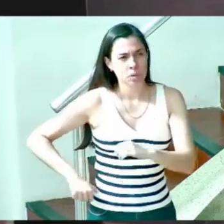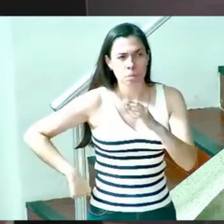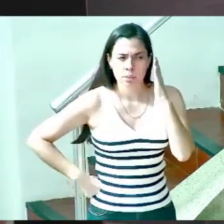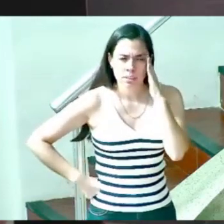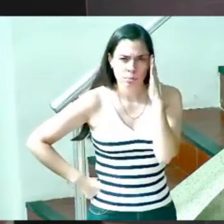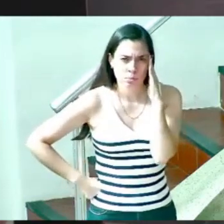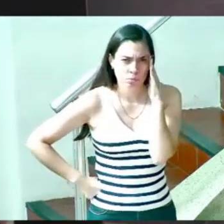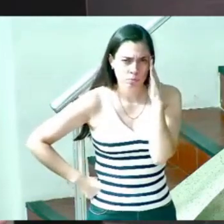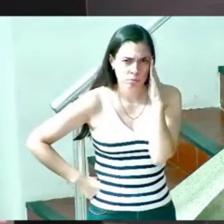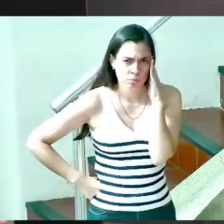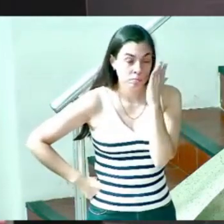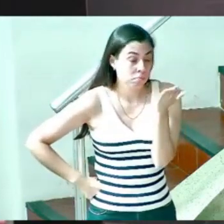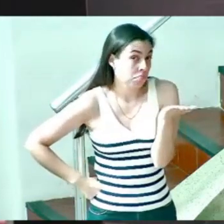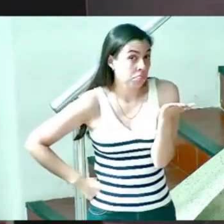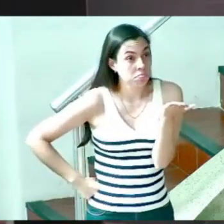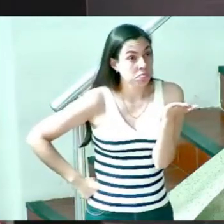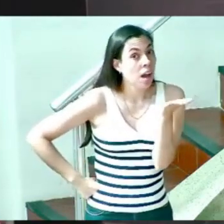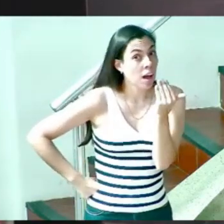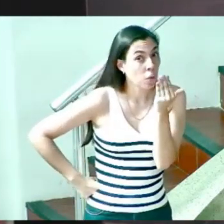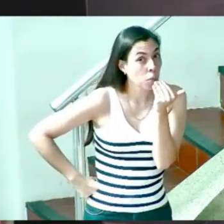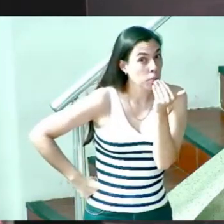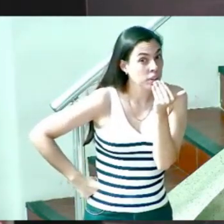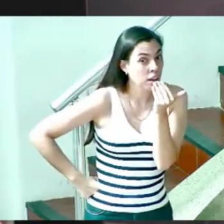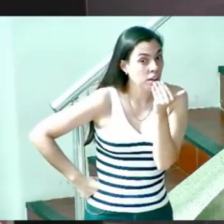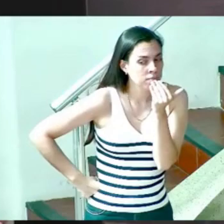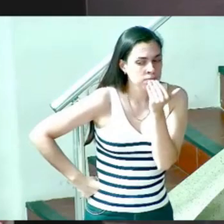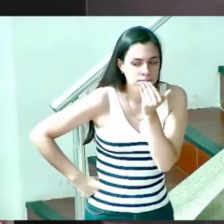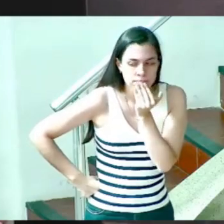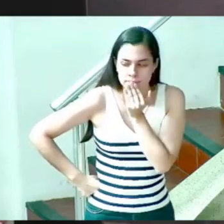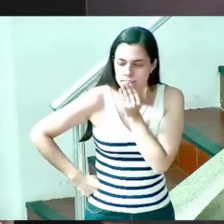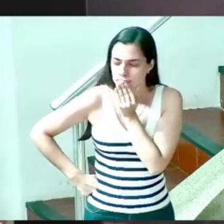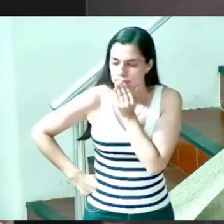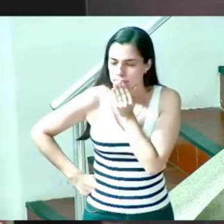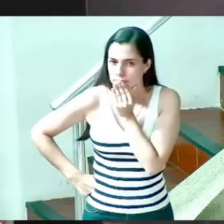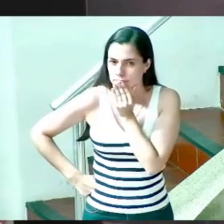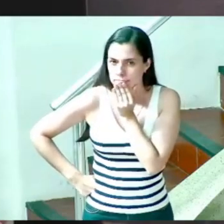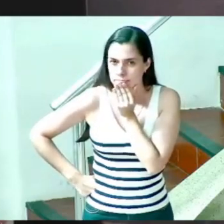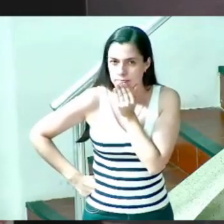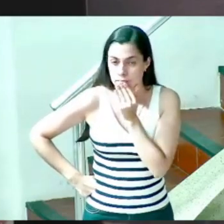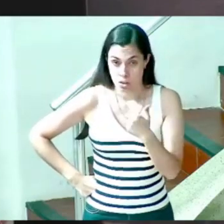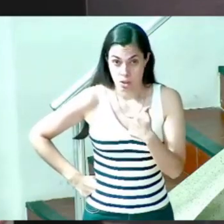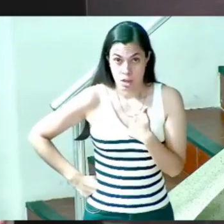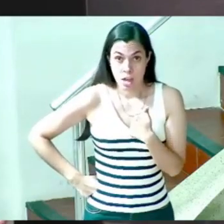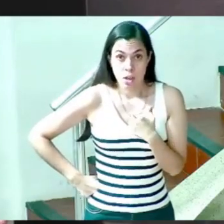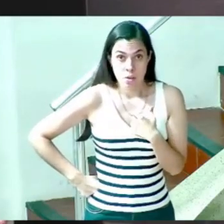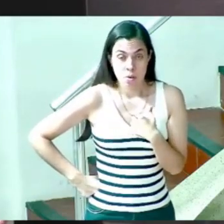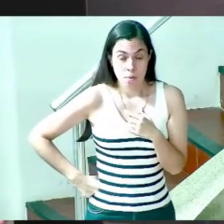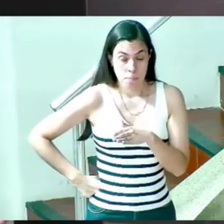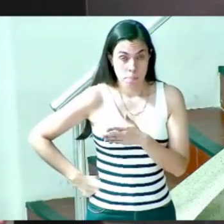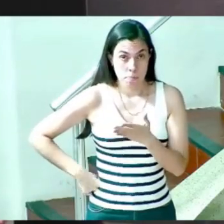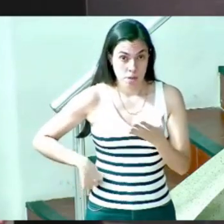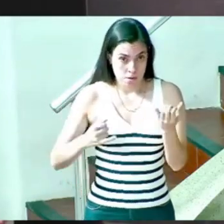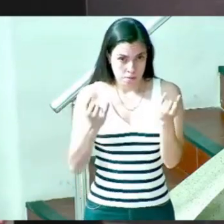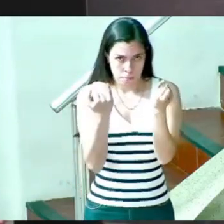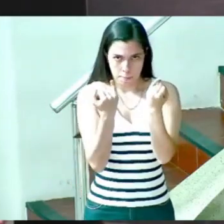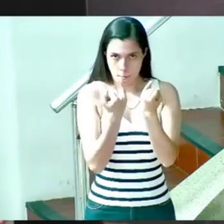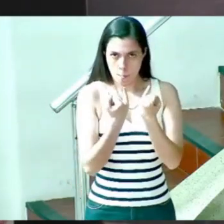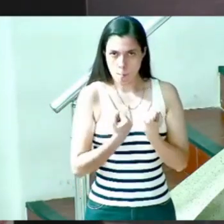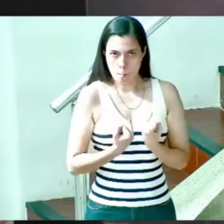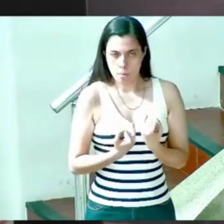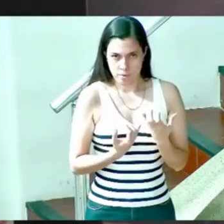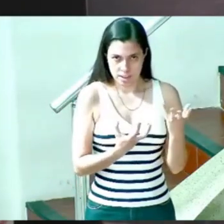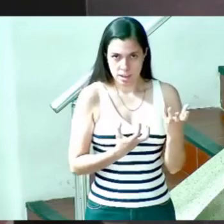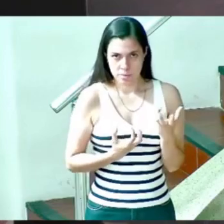de alimentação. Talvez você esteja numa dieta e você vai lutar daqui a